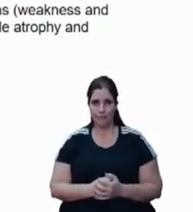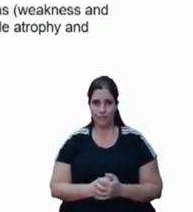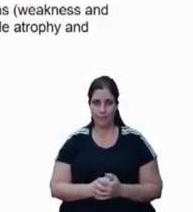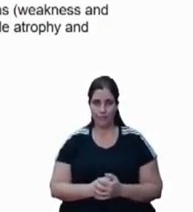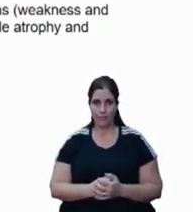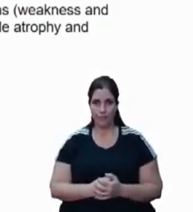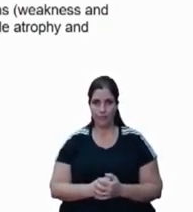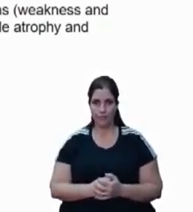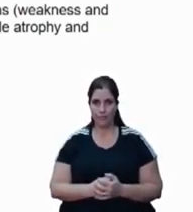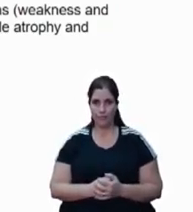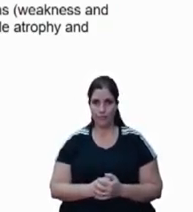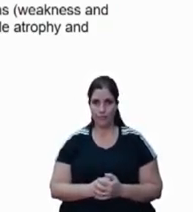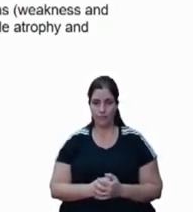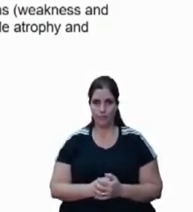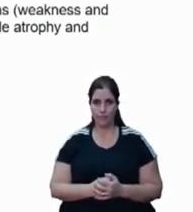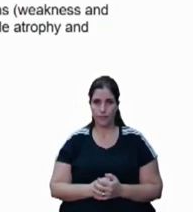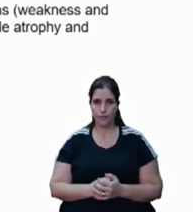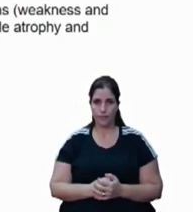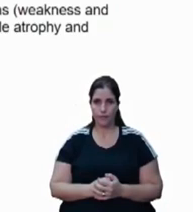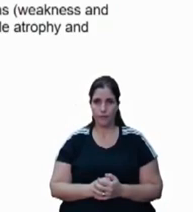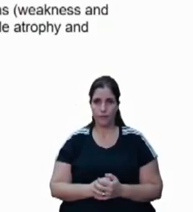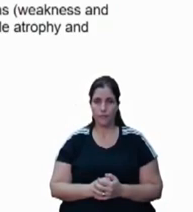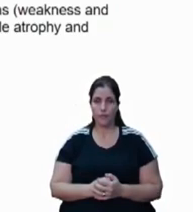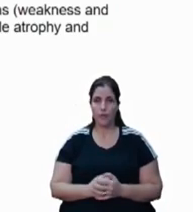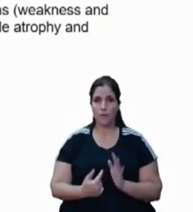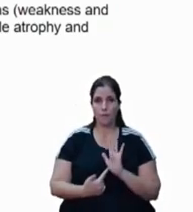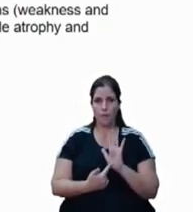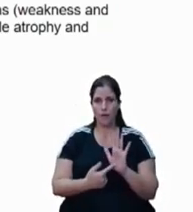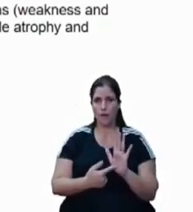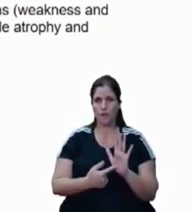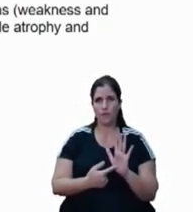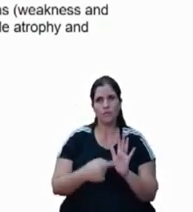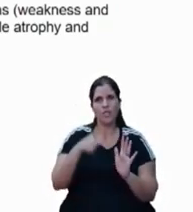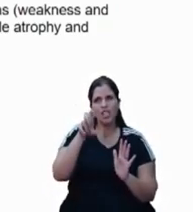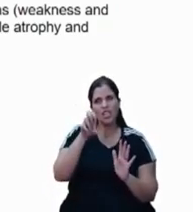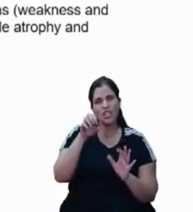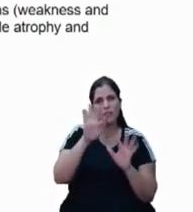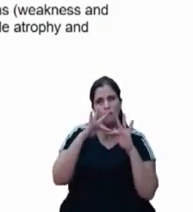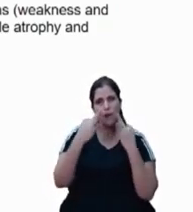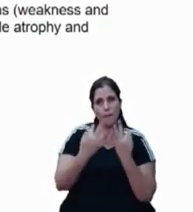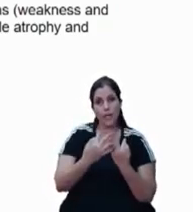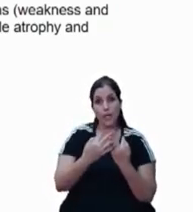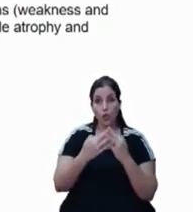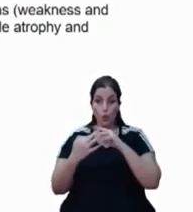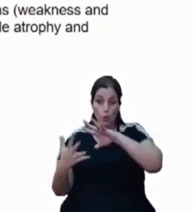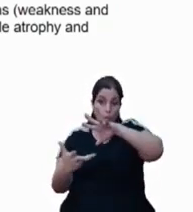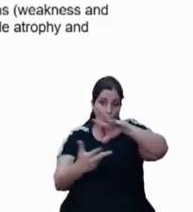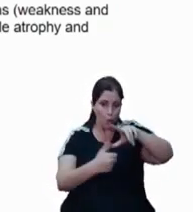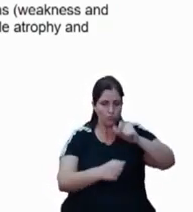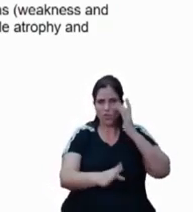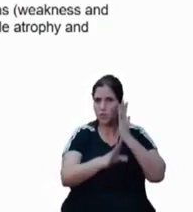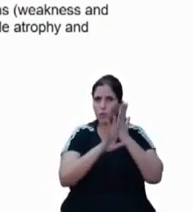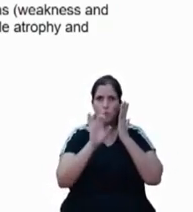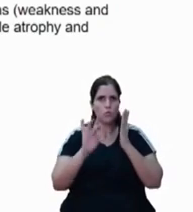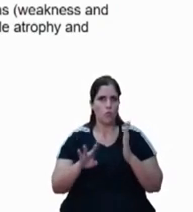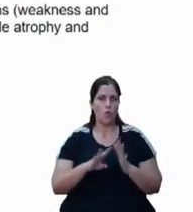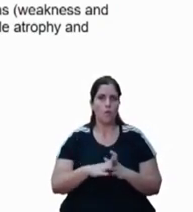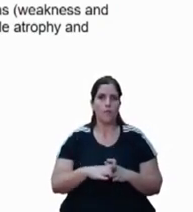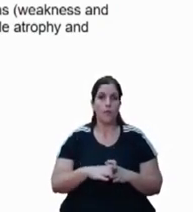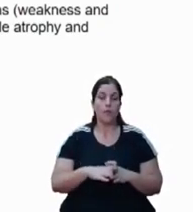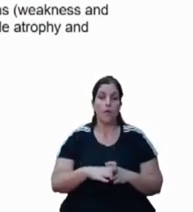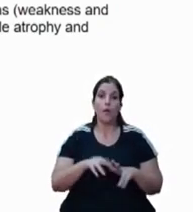than 15 families Menos de reported 15 so far, famílias foram relatados ao worldwide, redor do mundo. and it's due to É devido à mutations